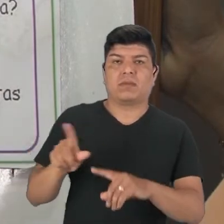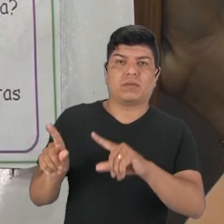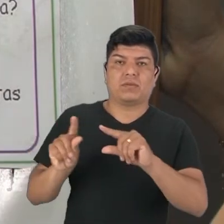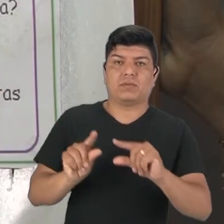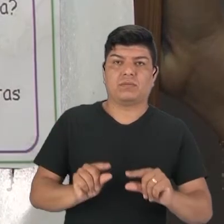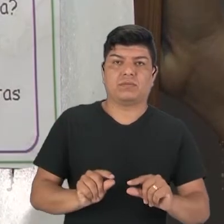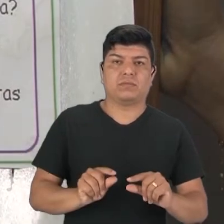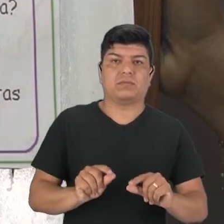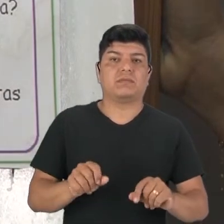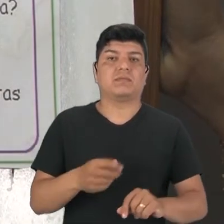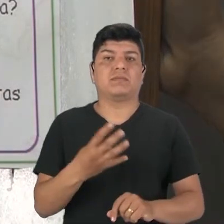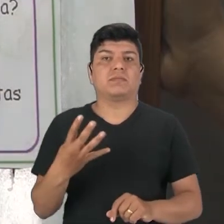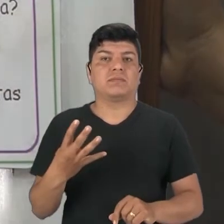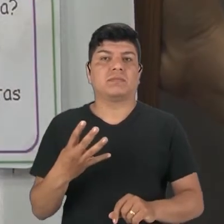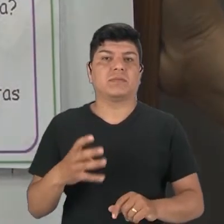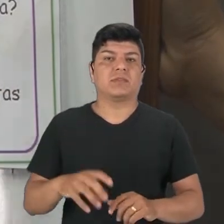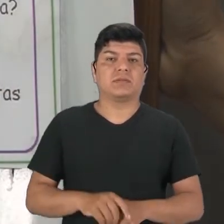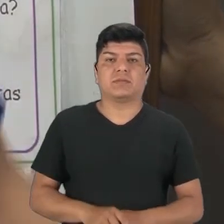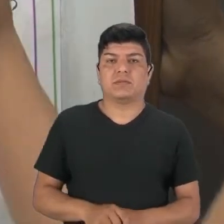menor número aqui, o